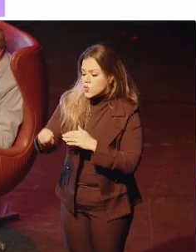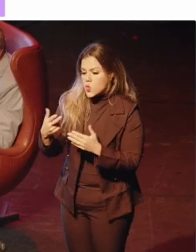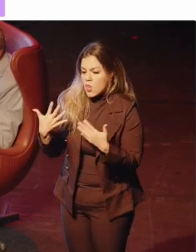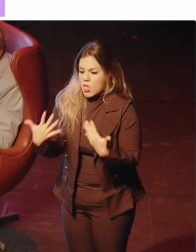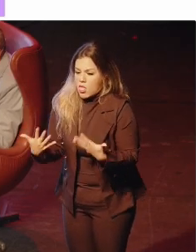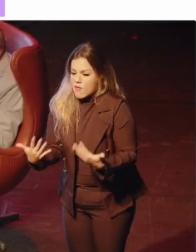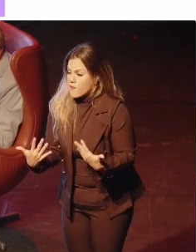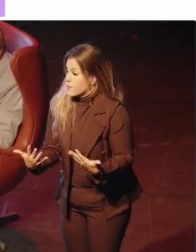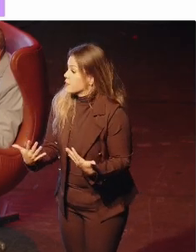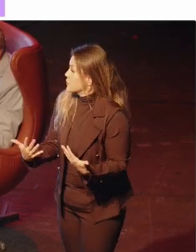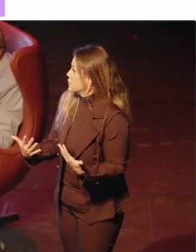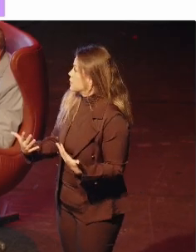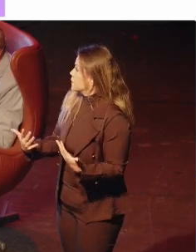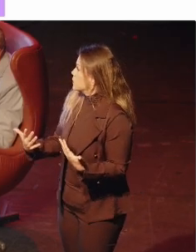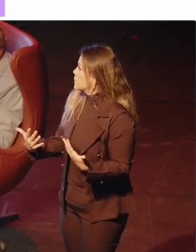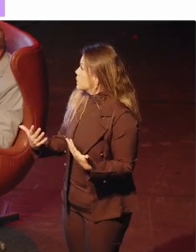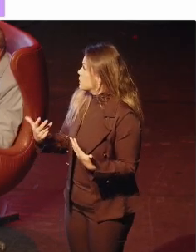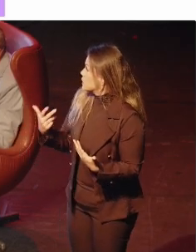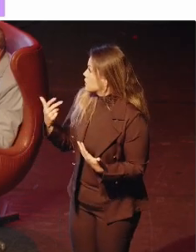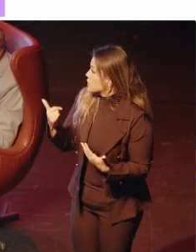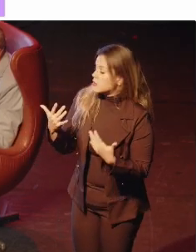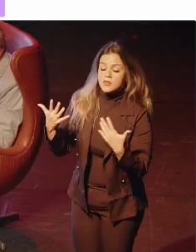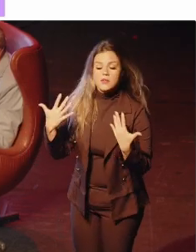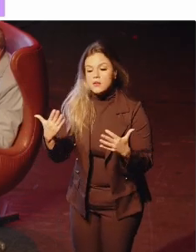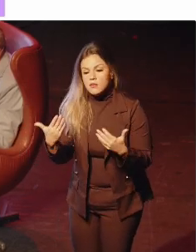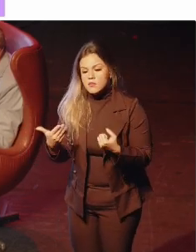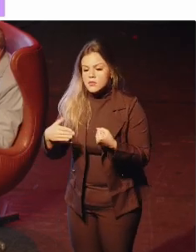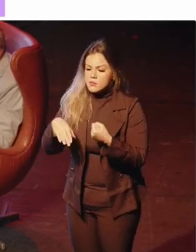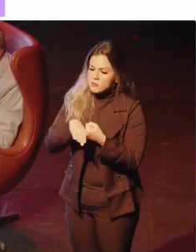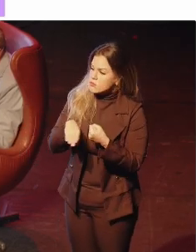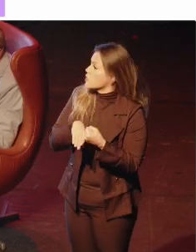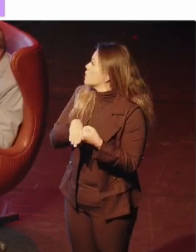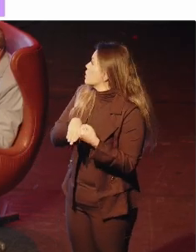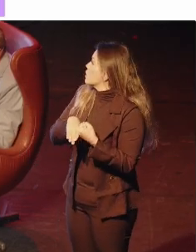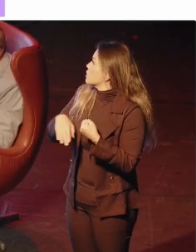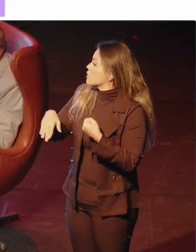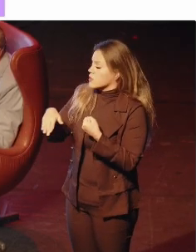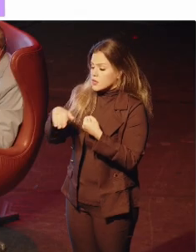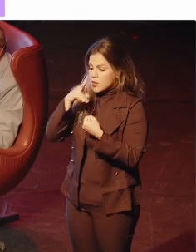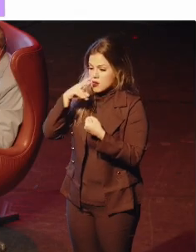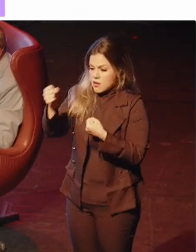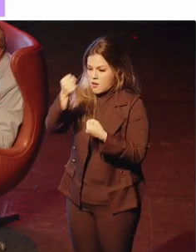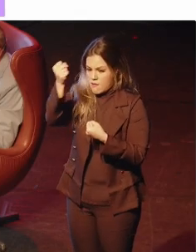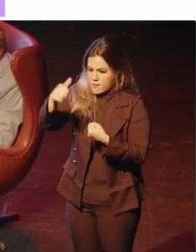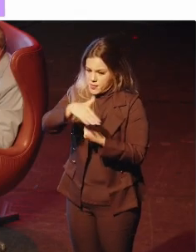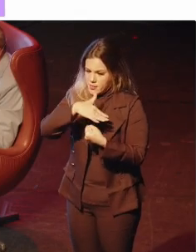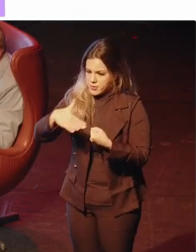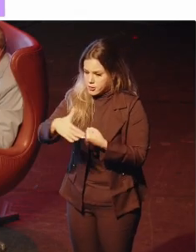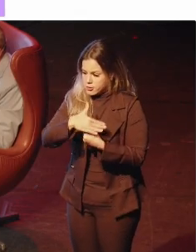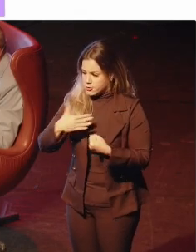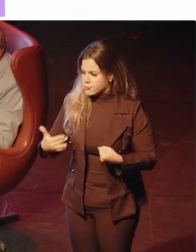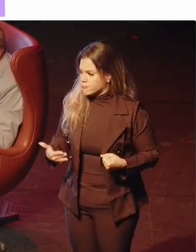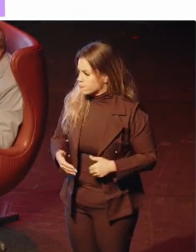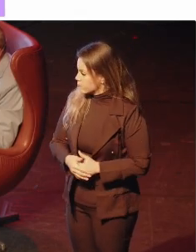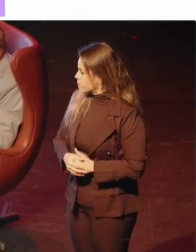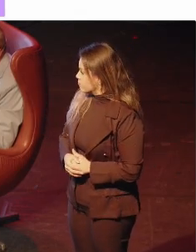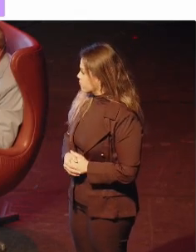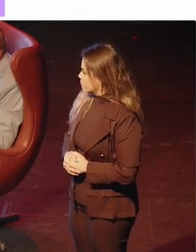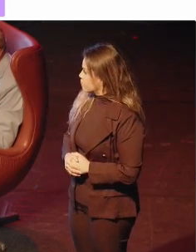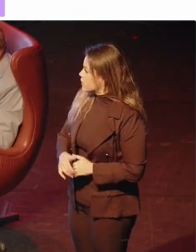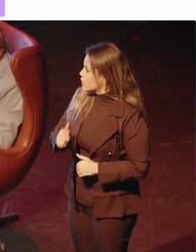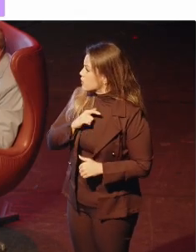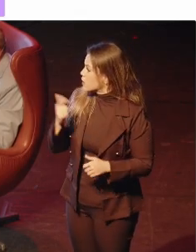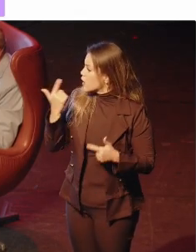de substância, mas que trata demência leve, moderada ou grave. E essas